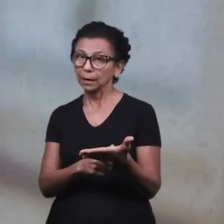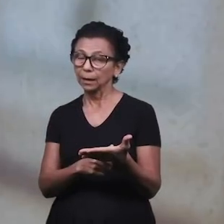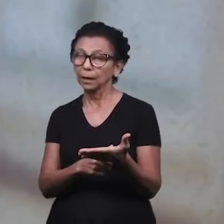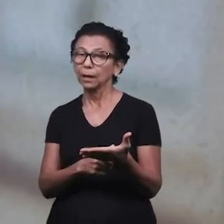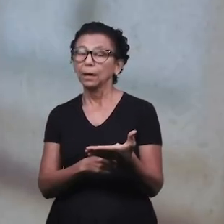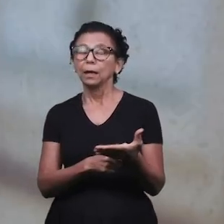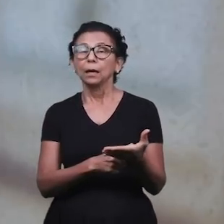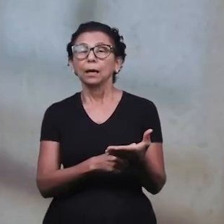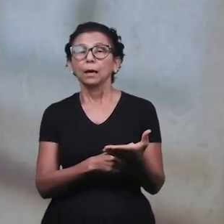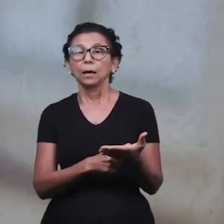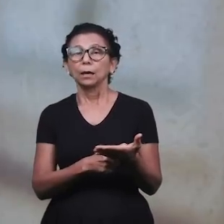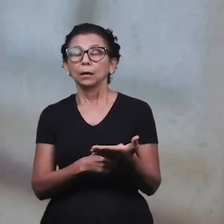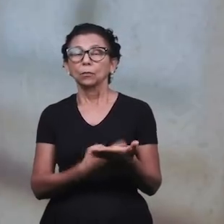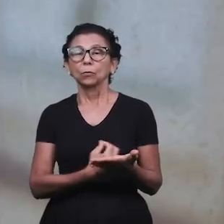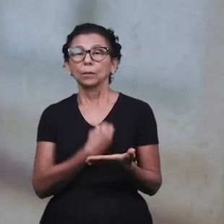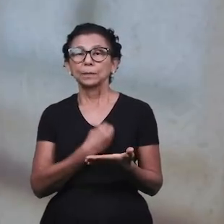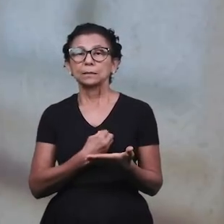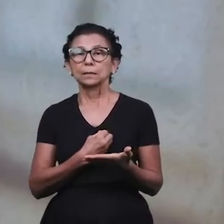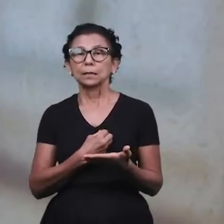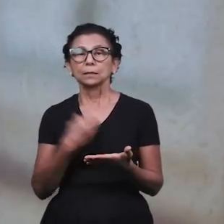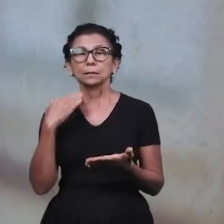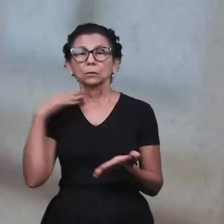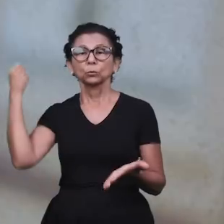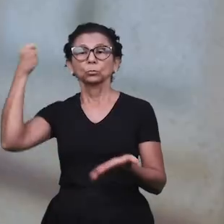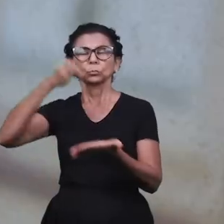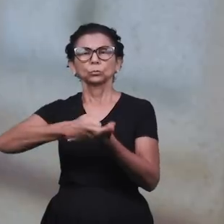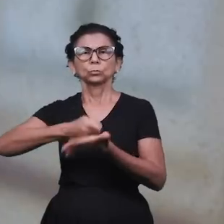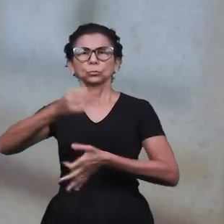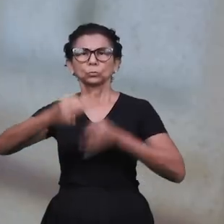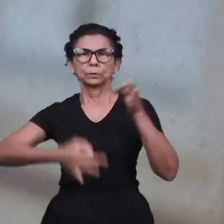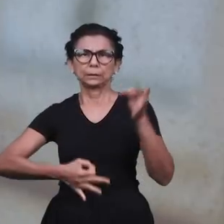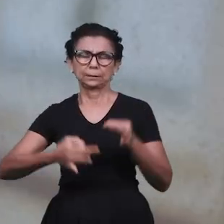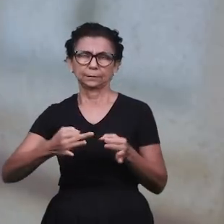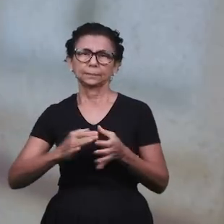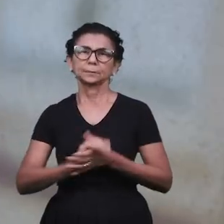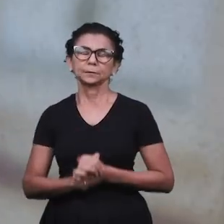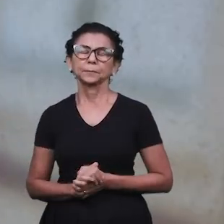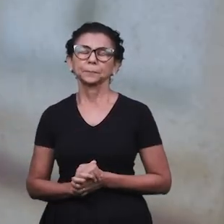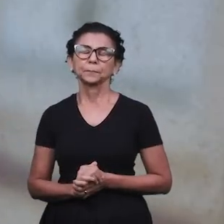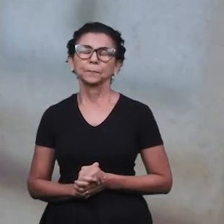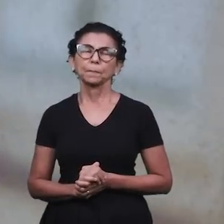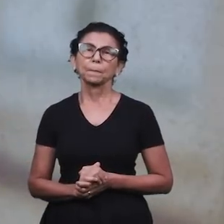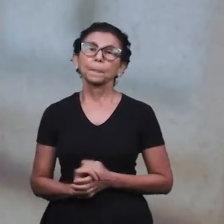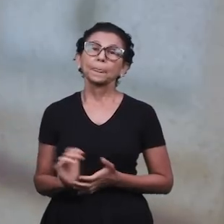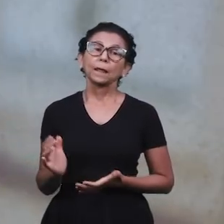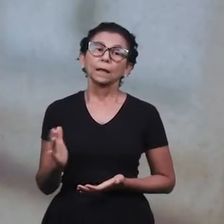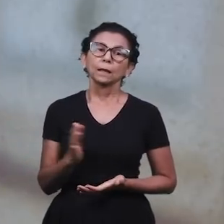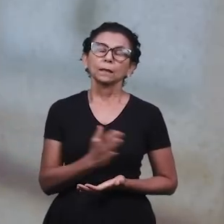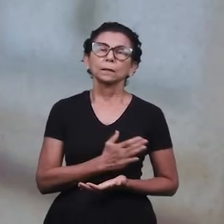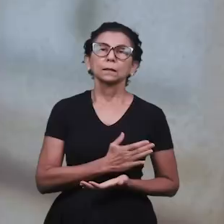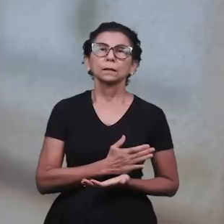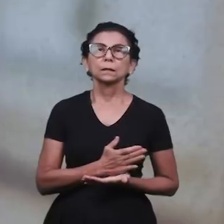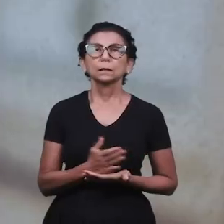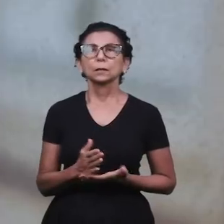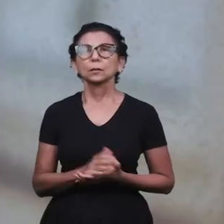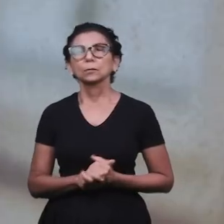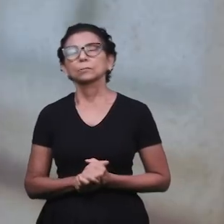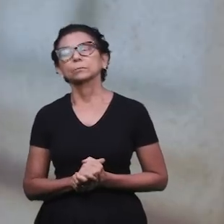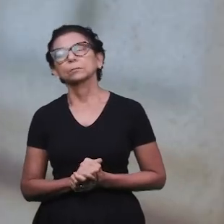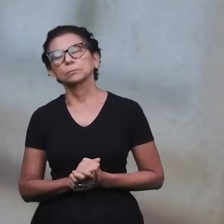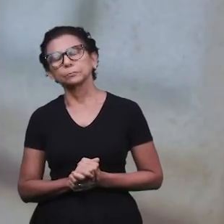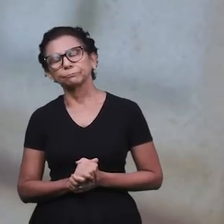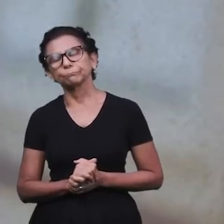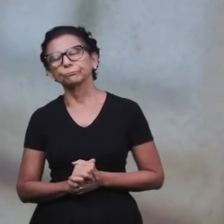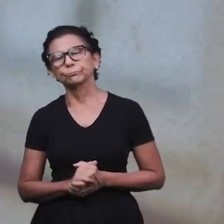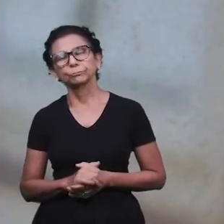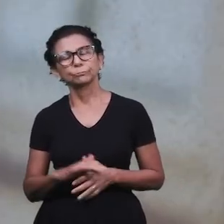Rodrigo, tem alguns casos que são casos apenas de direito, que não demanda ouvir partes nem